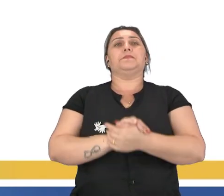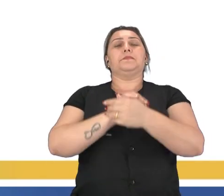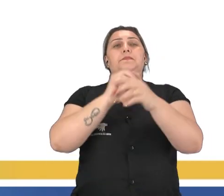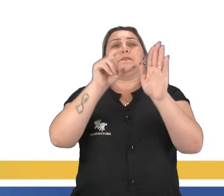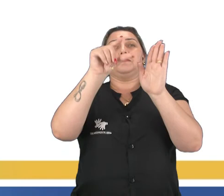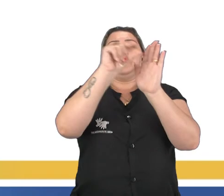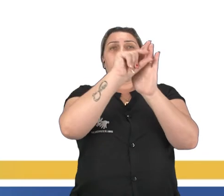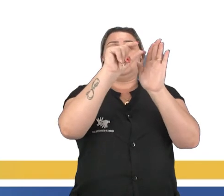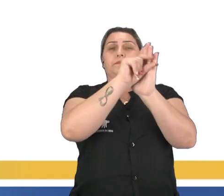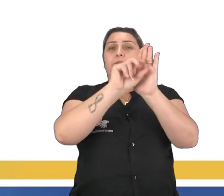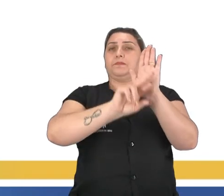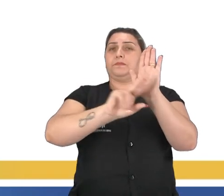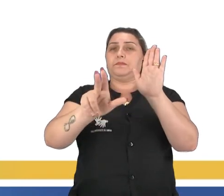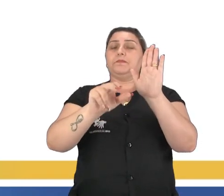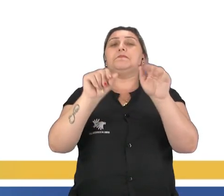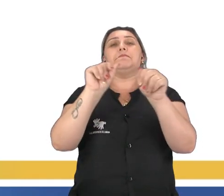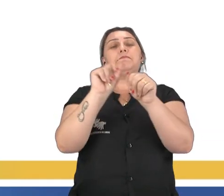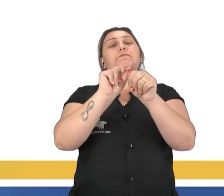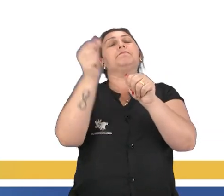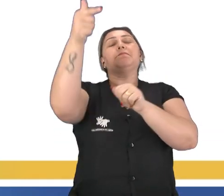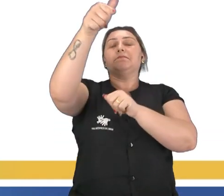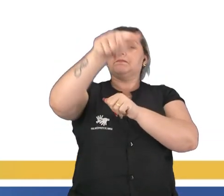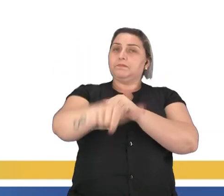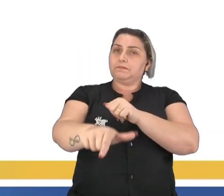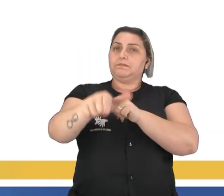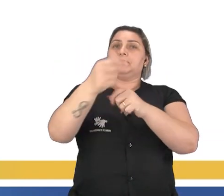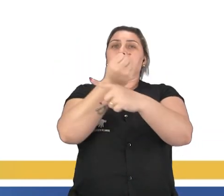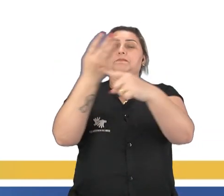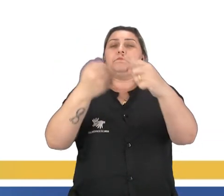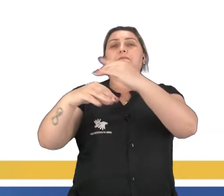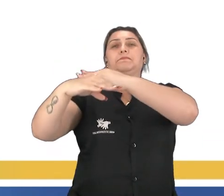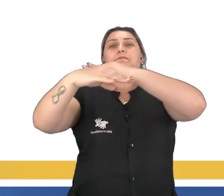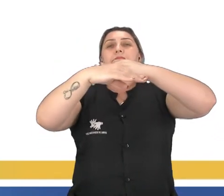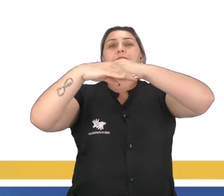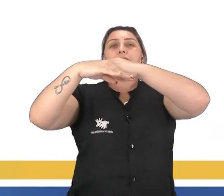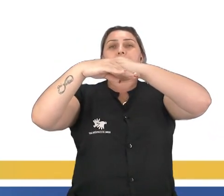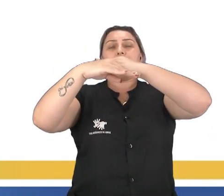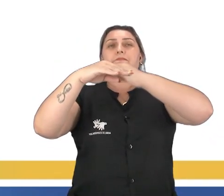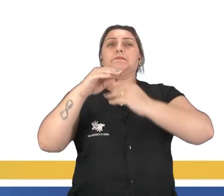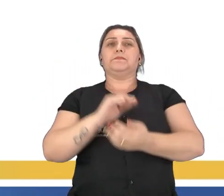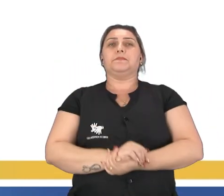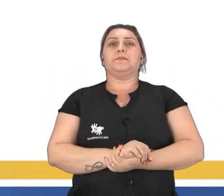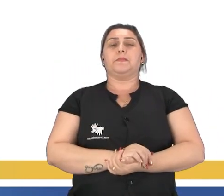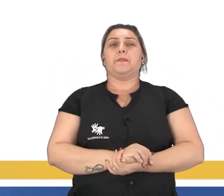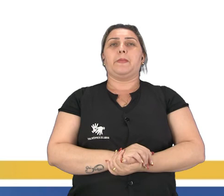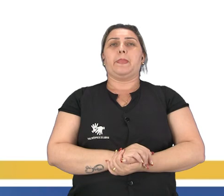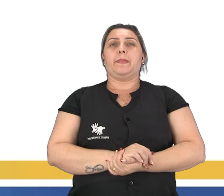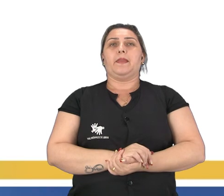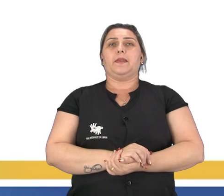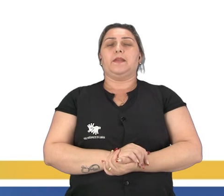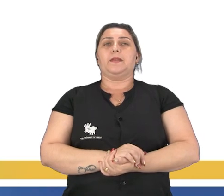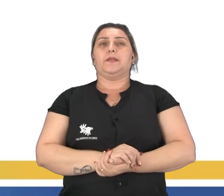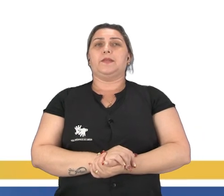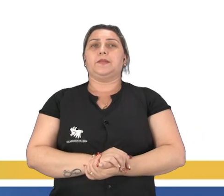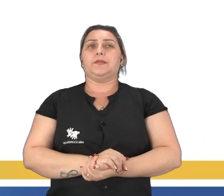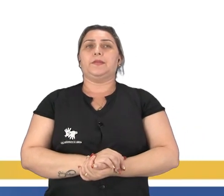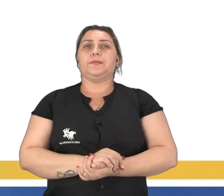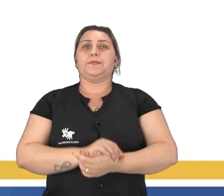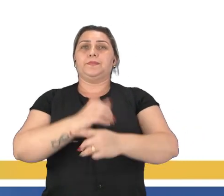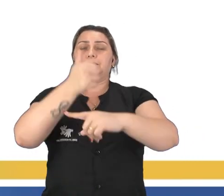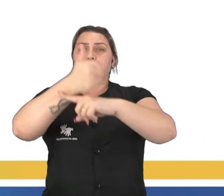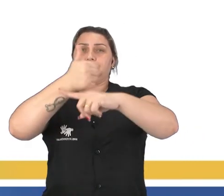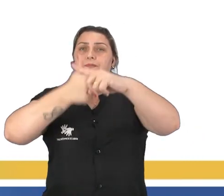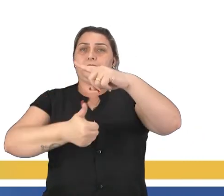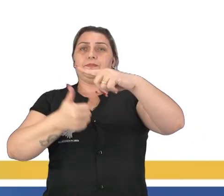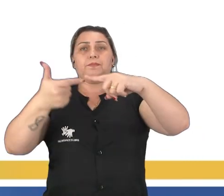são diferentes, então eu vou ter que fazer a mesma coisa, procurar as frações equivalentes. Bom, 1 sobre 1